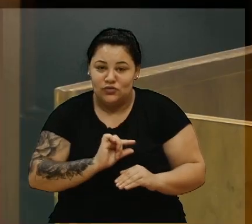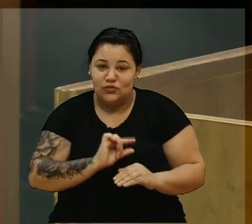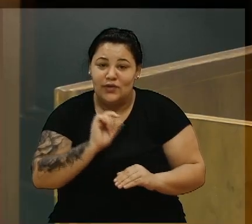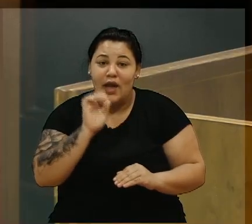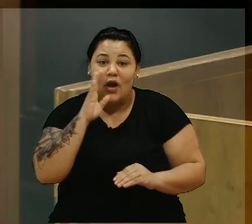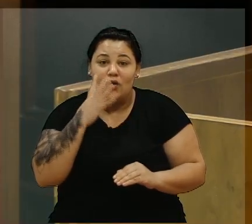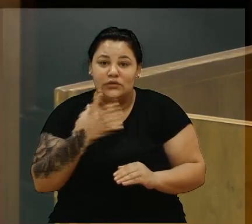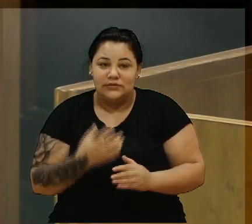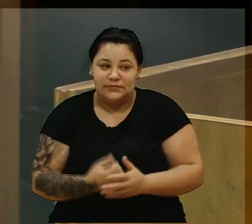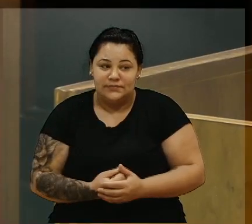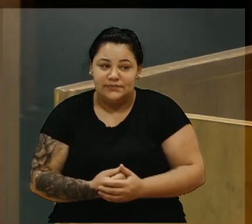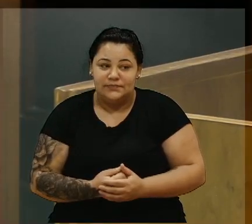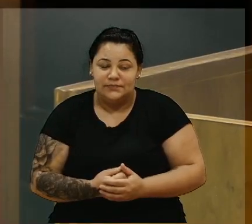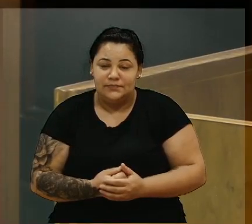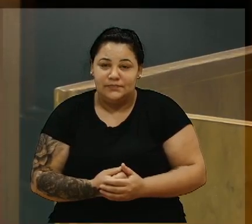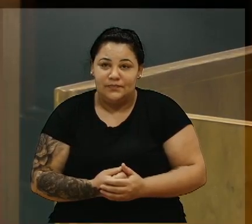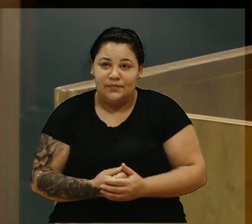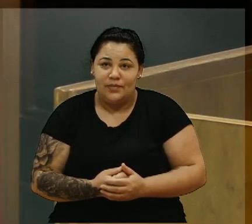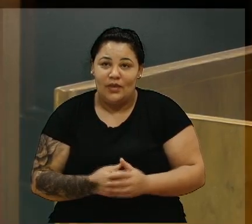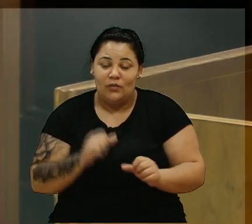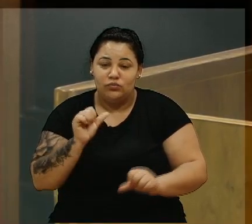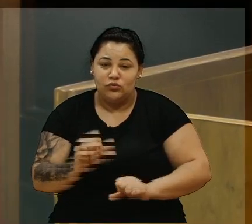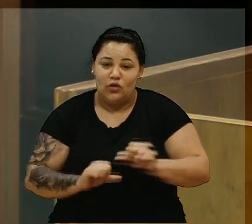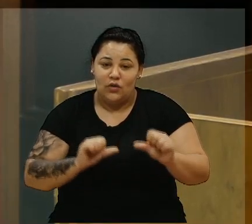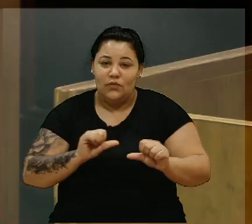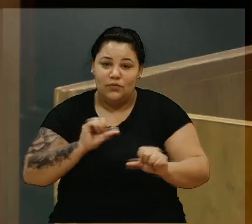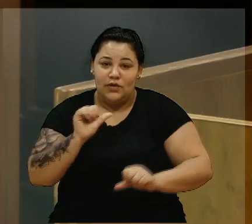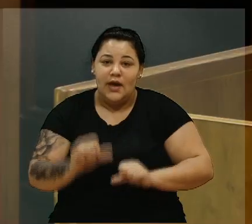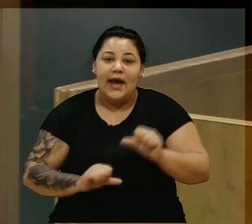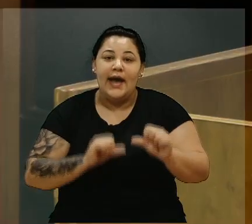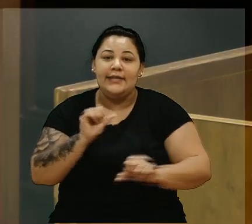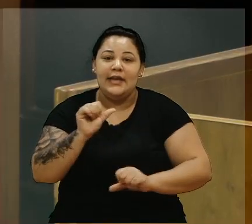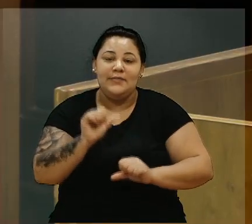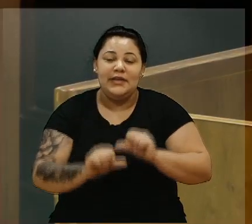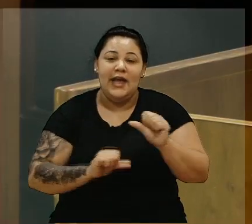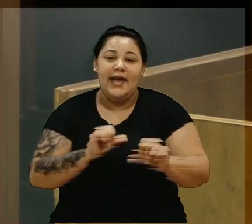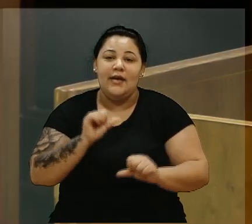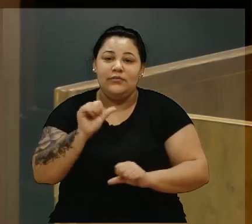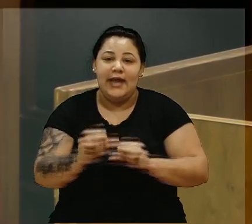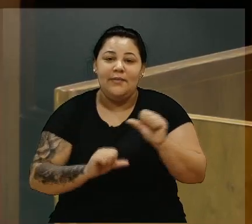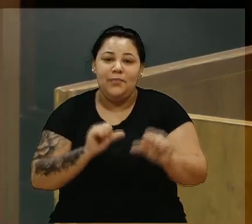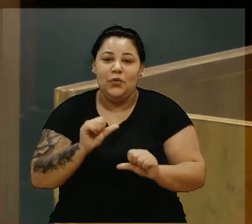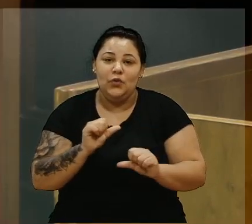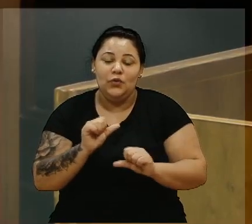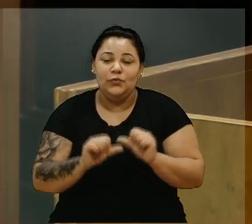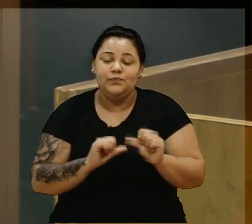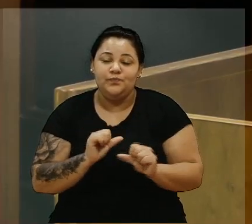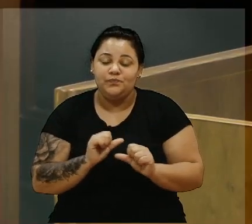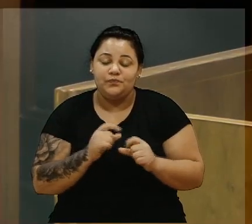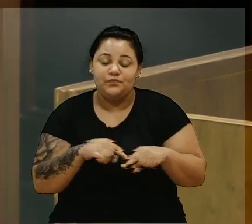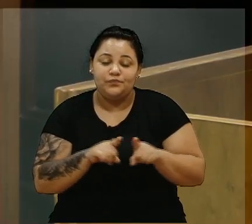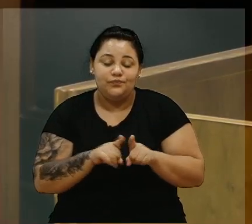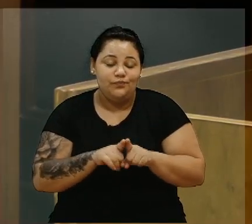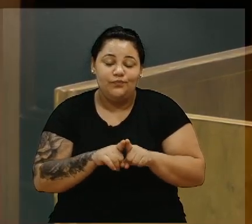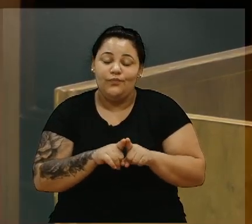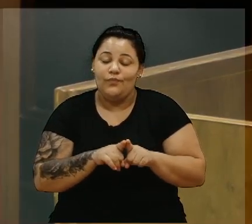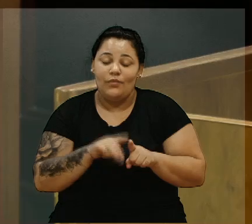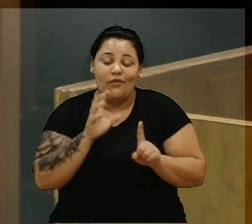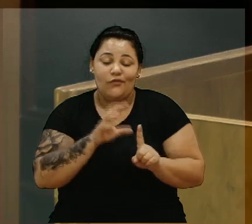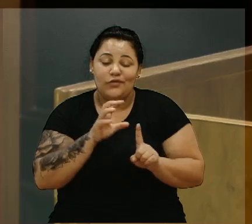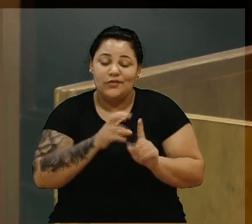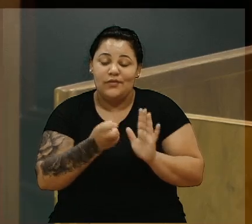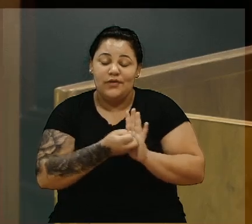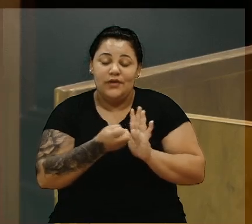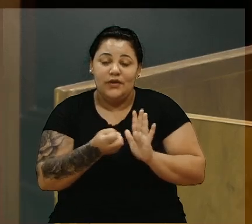quê? Uma rotatividade absurda nesse segmento, e isso acaba, como eu falei, refletindo